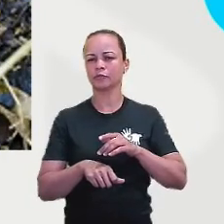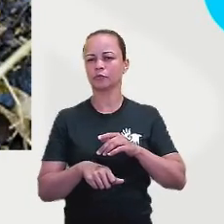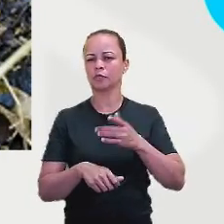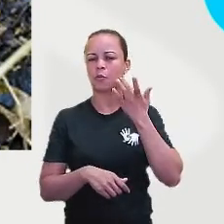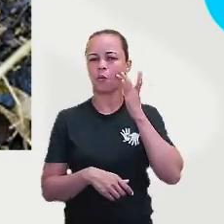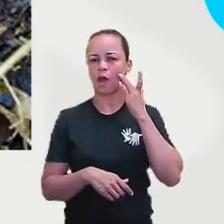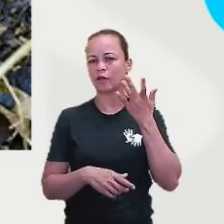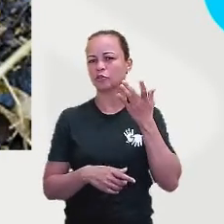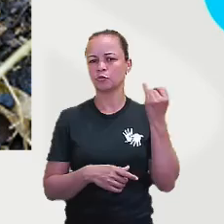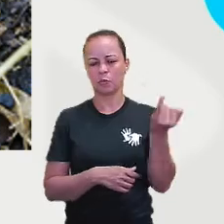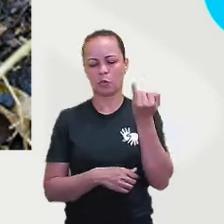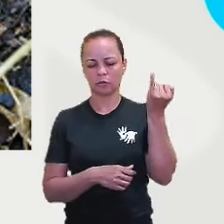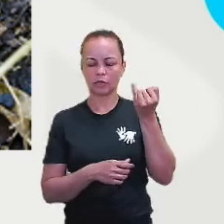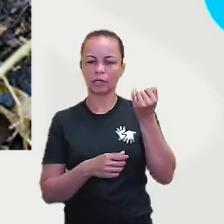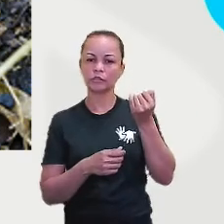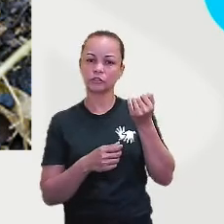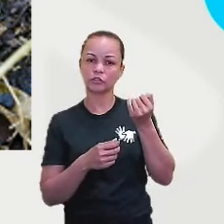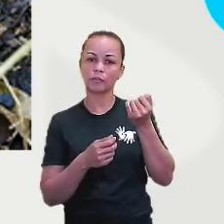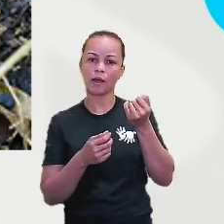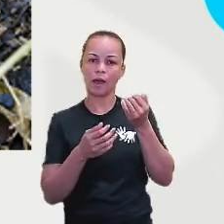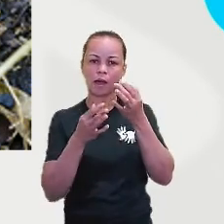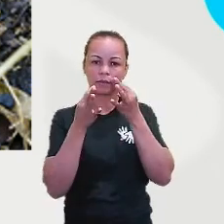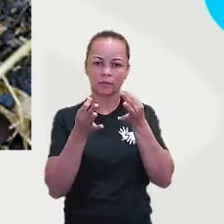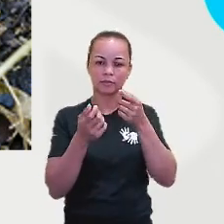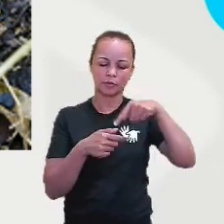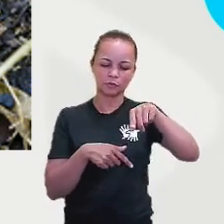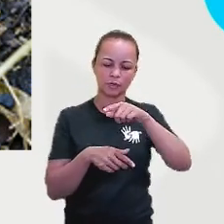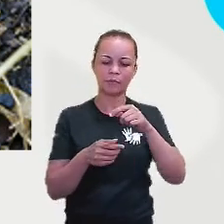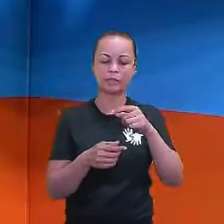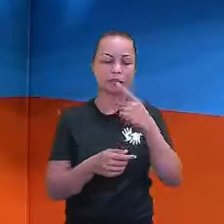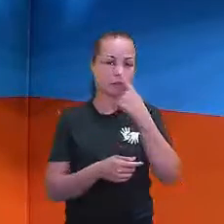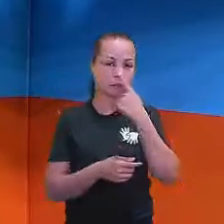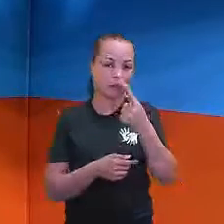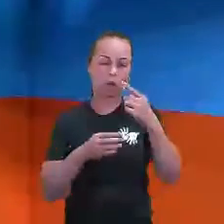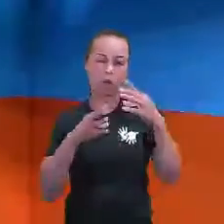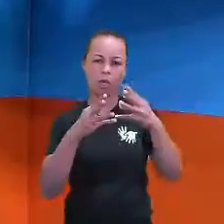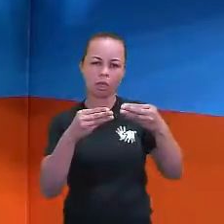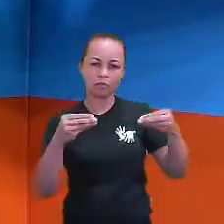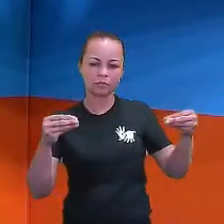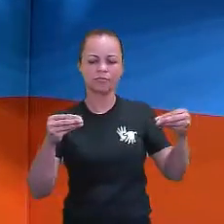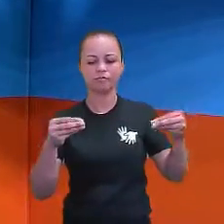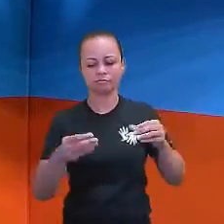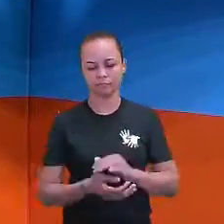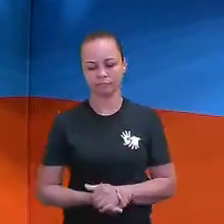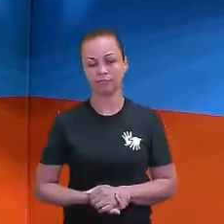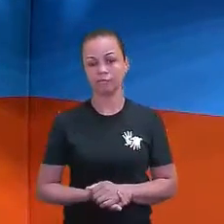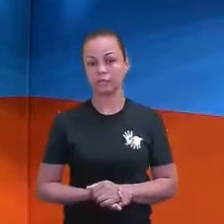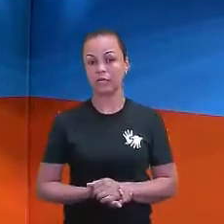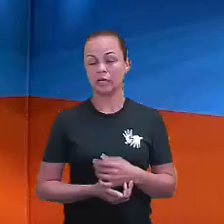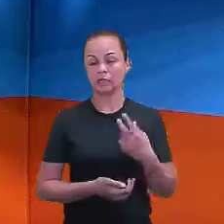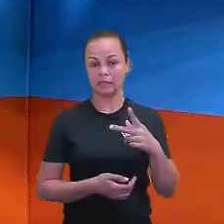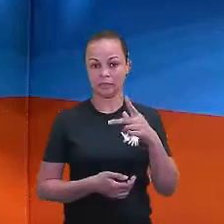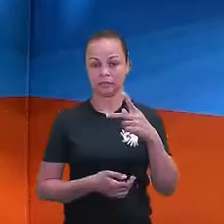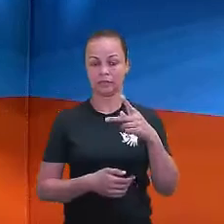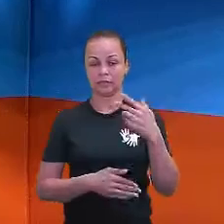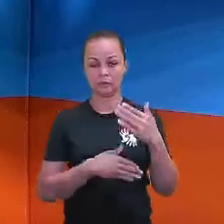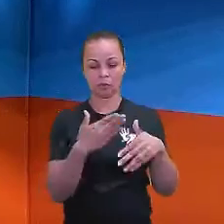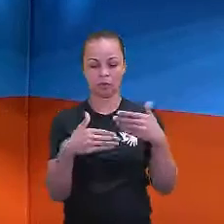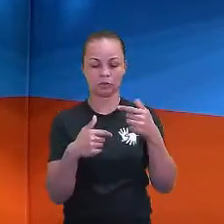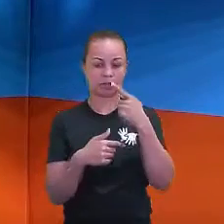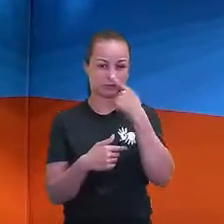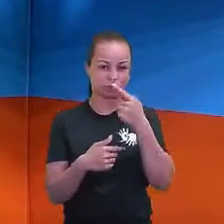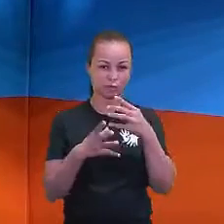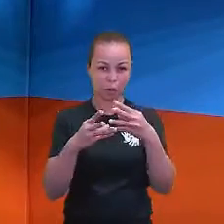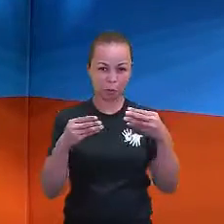chamar a atenção mais uma vez. Que é sobre os decompositores, tá? Os decompositores também, ou seja, no processo de decomposição, feito